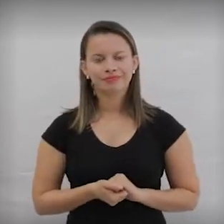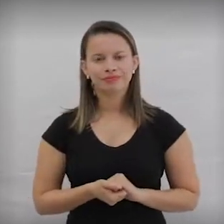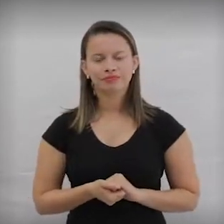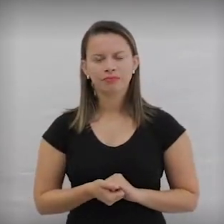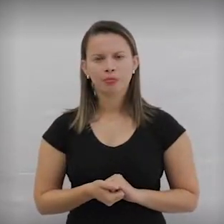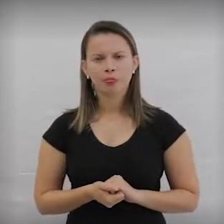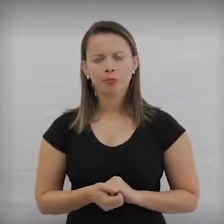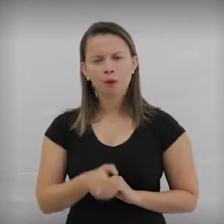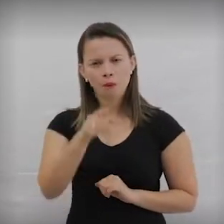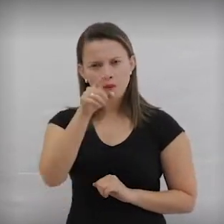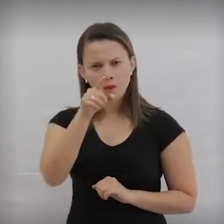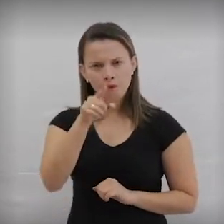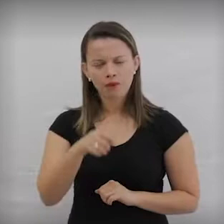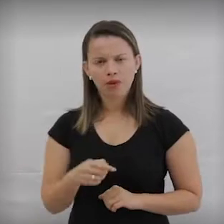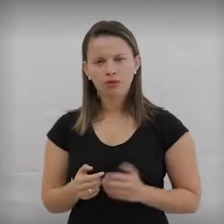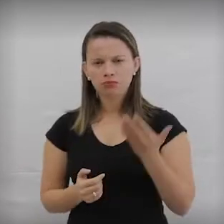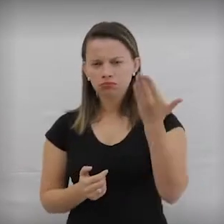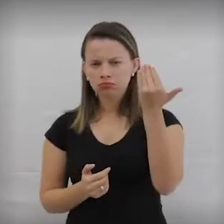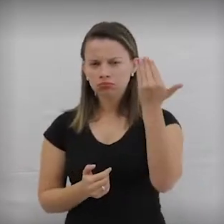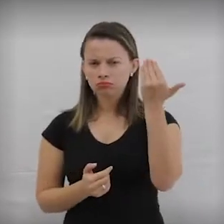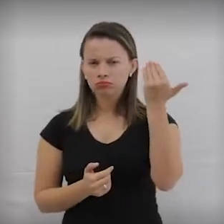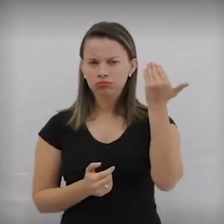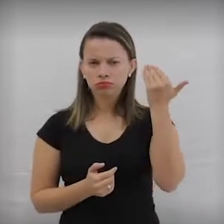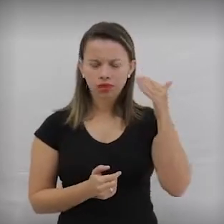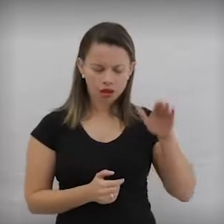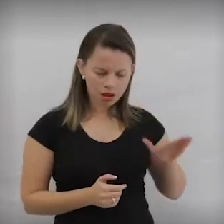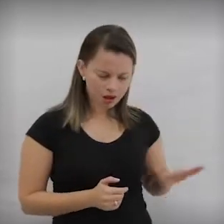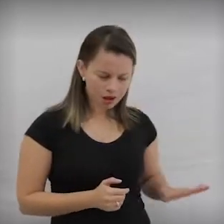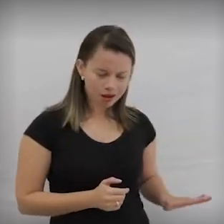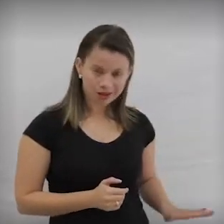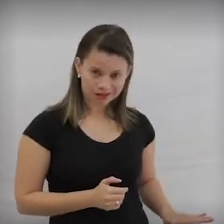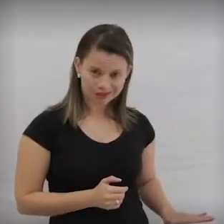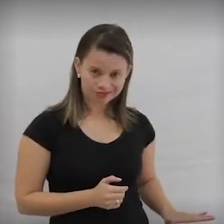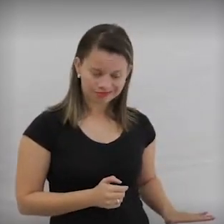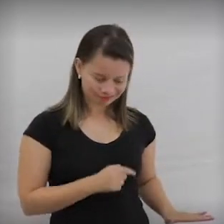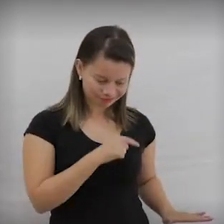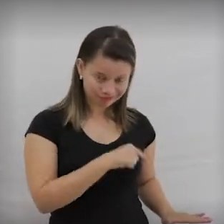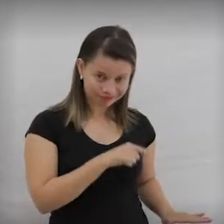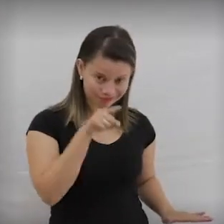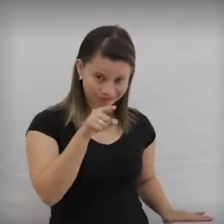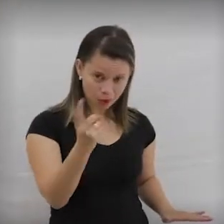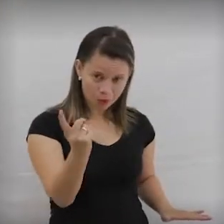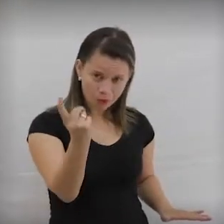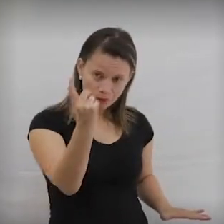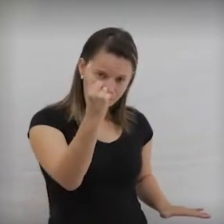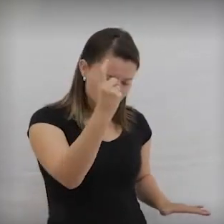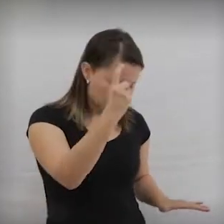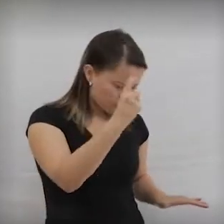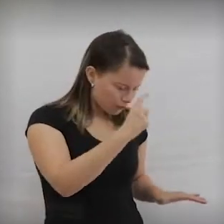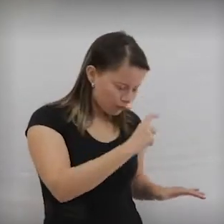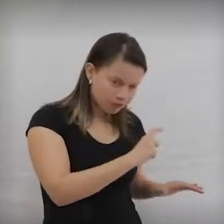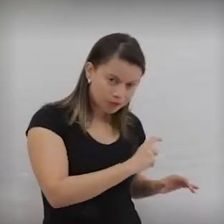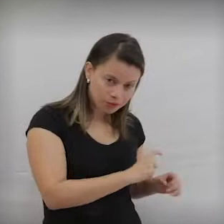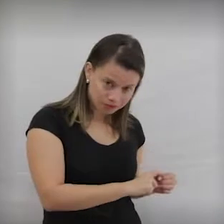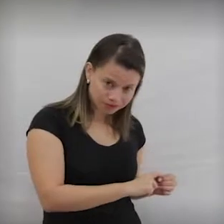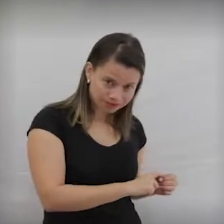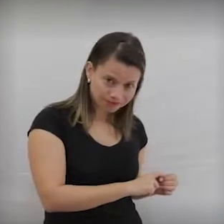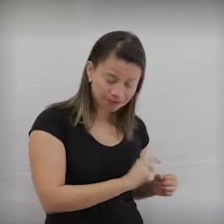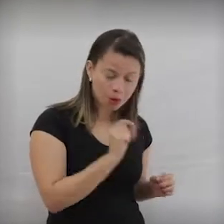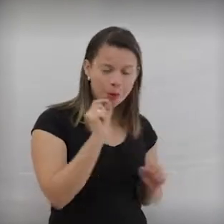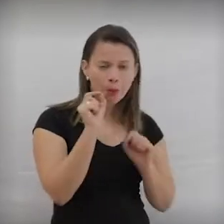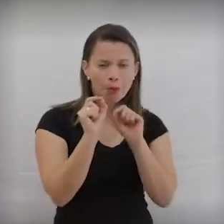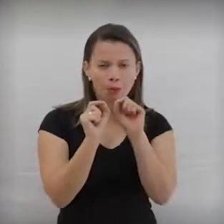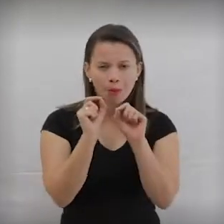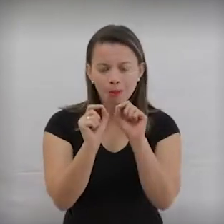volte para o tesouro da sua infância. Não há nenhuma circunstância que possa impedir você, de